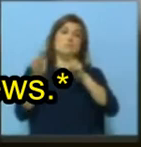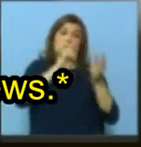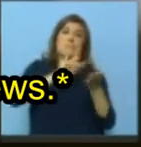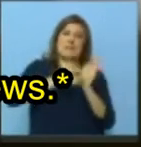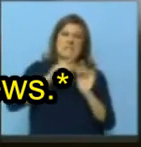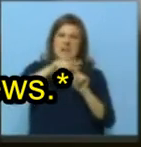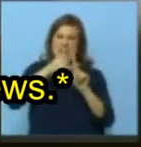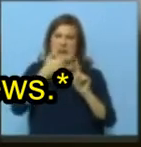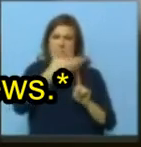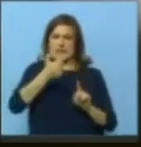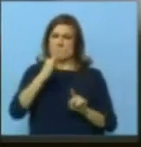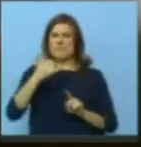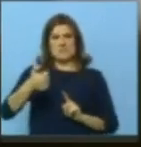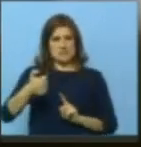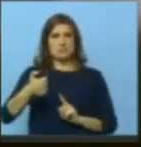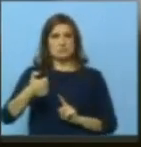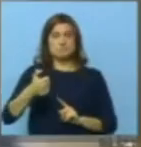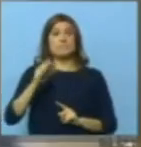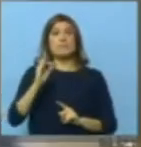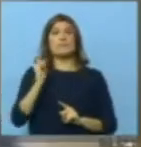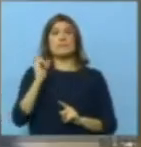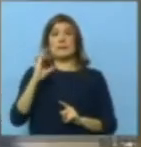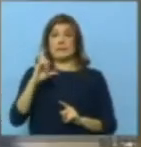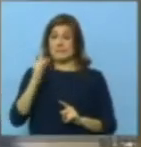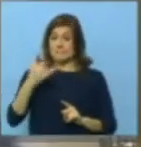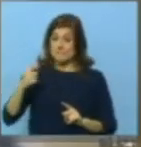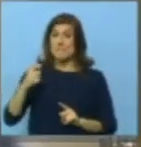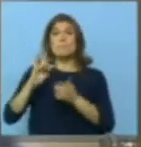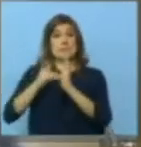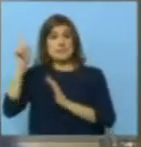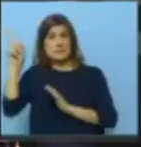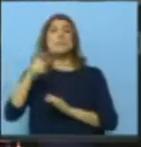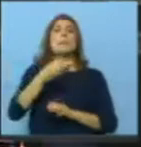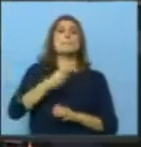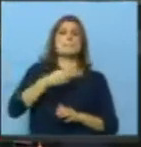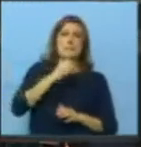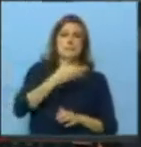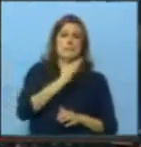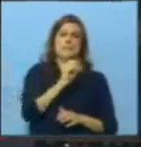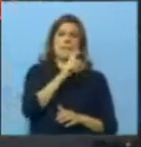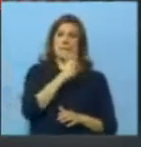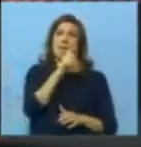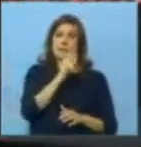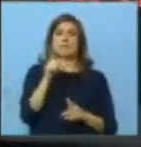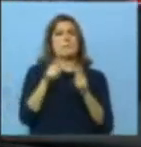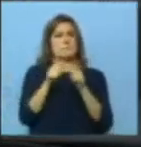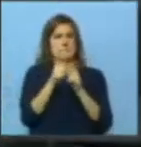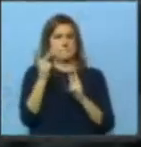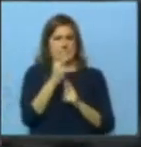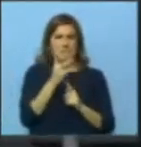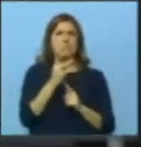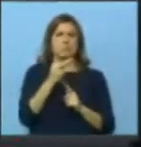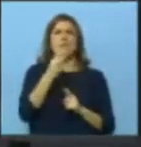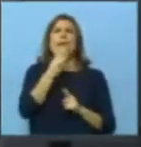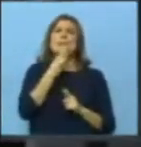em 1545. Filipe em Alagoa, no Brasil, e Pedro em Fortaleza. Os primos Yuval e Shai em